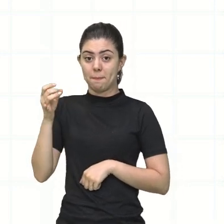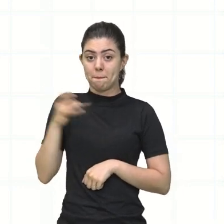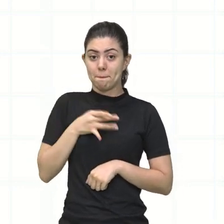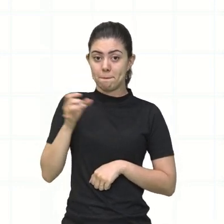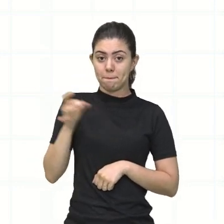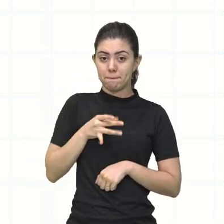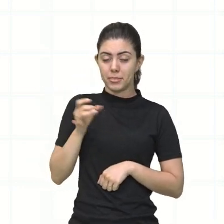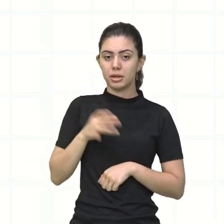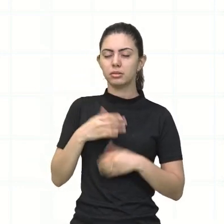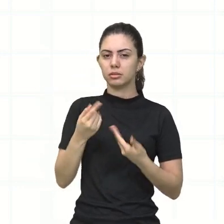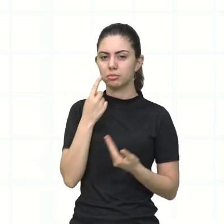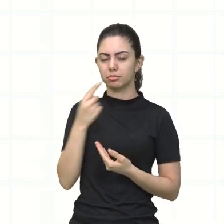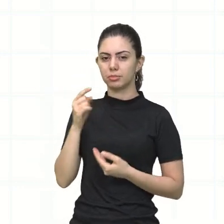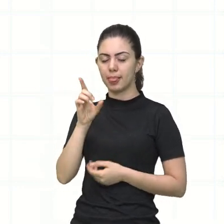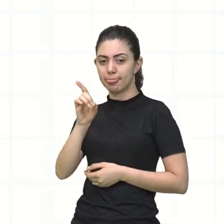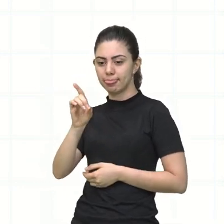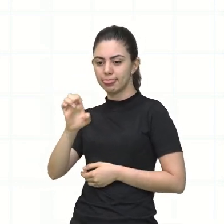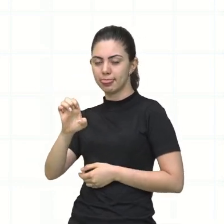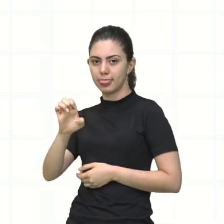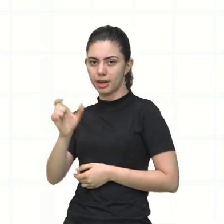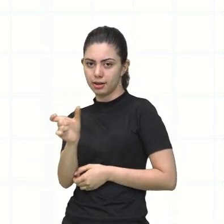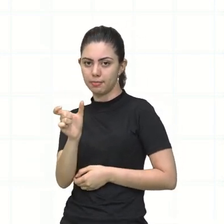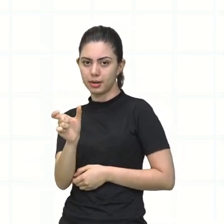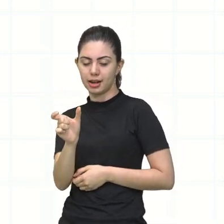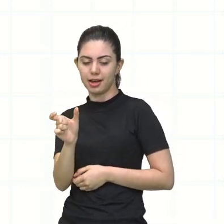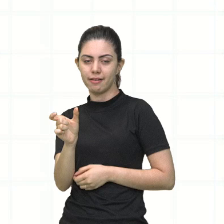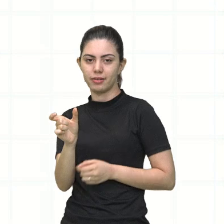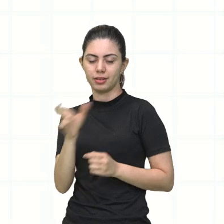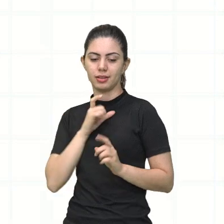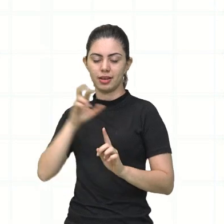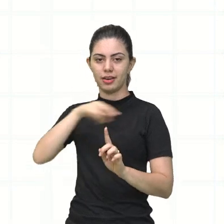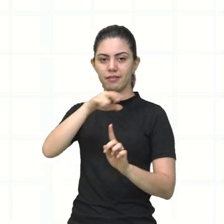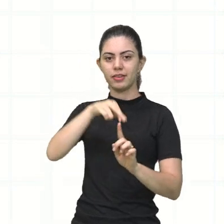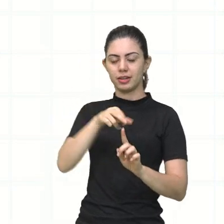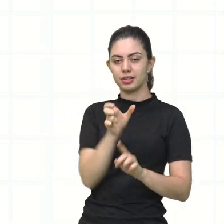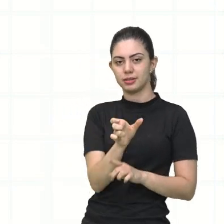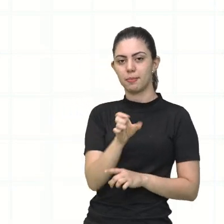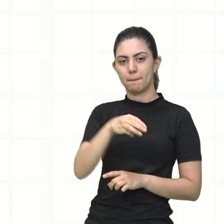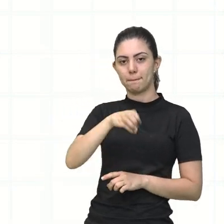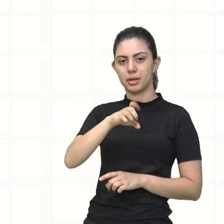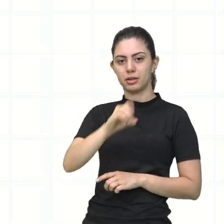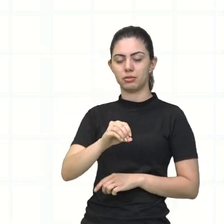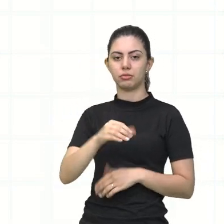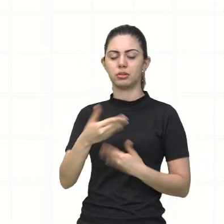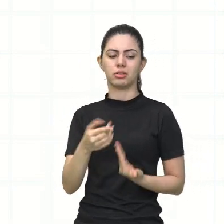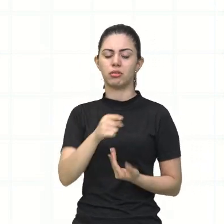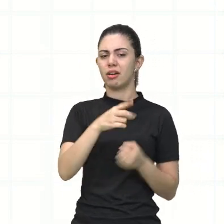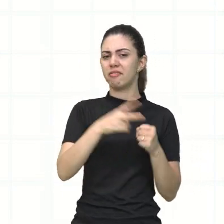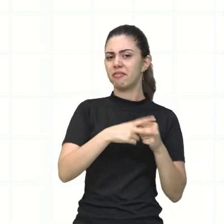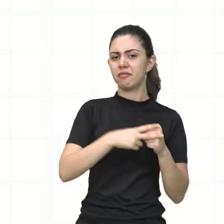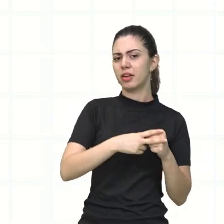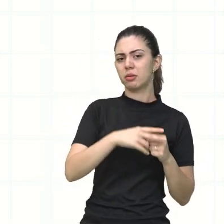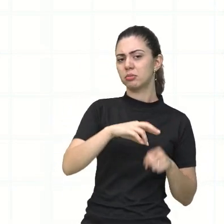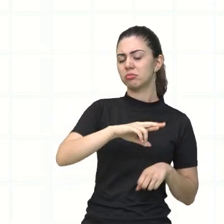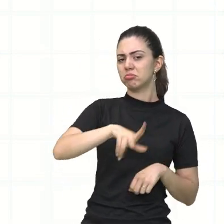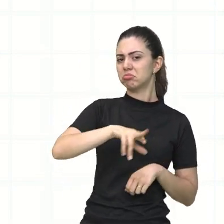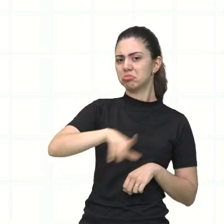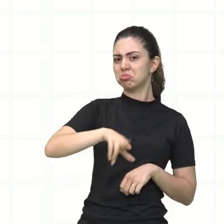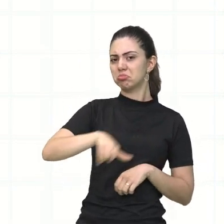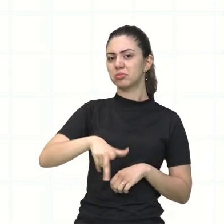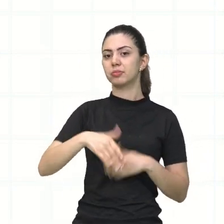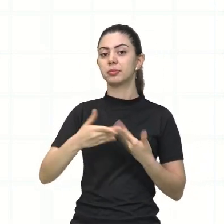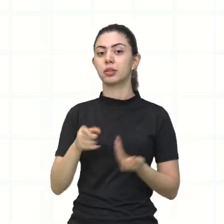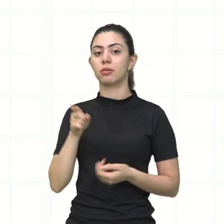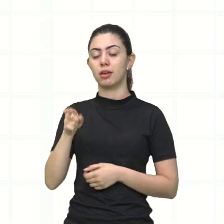complementando o sentido de medo e não mais do verbo. Ela tem medo de que algo